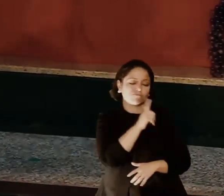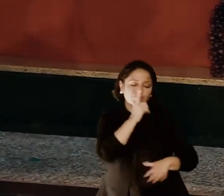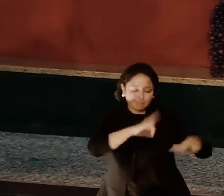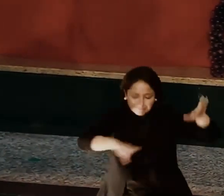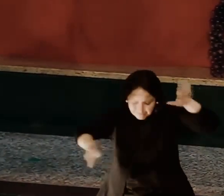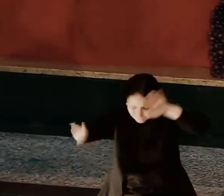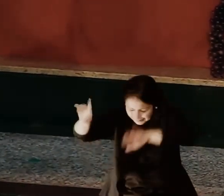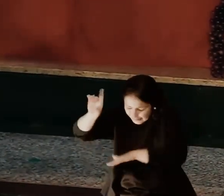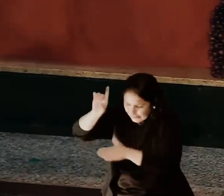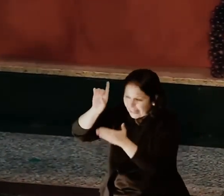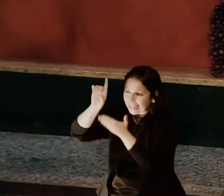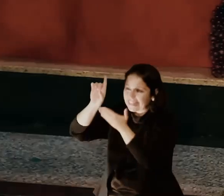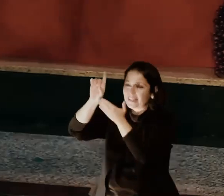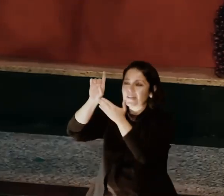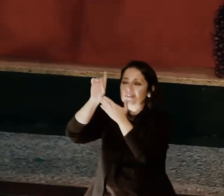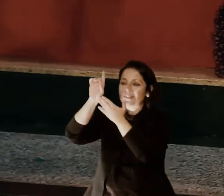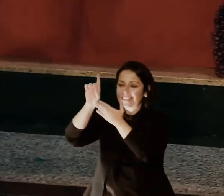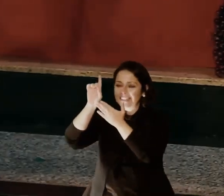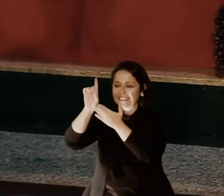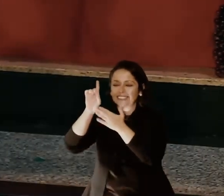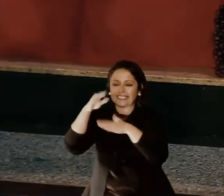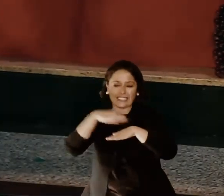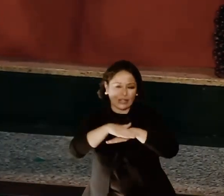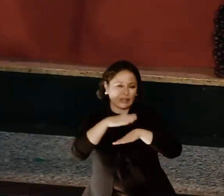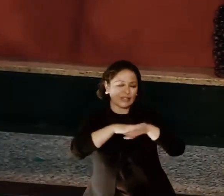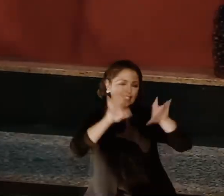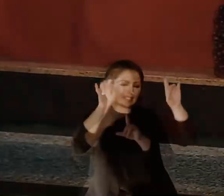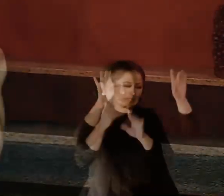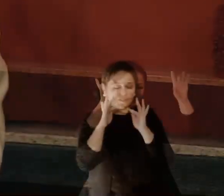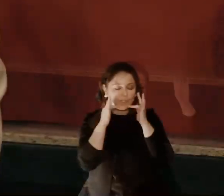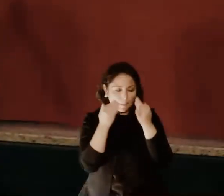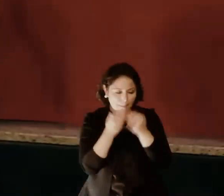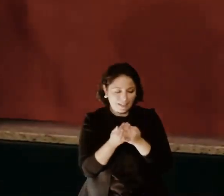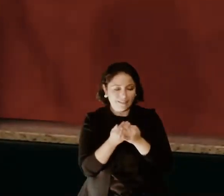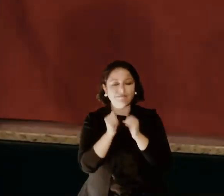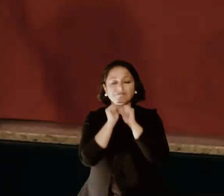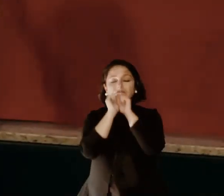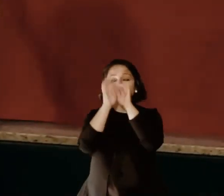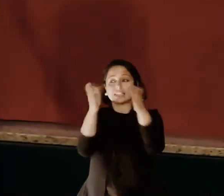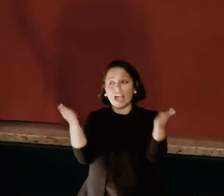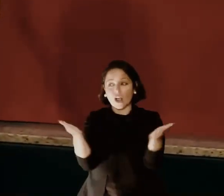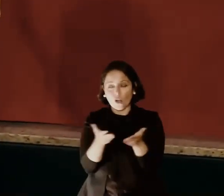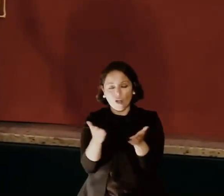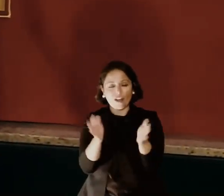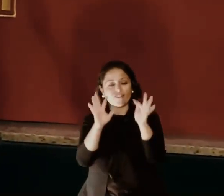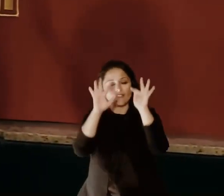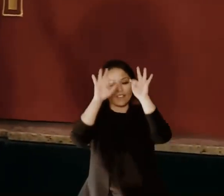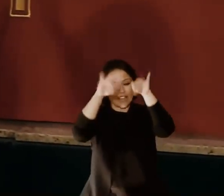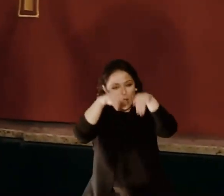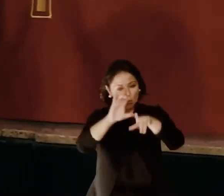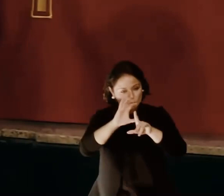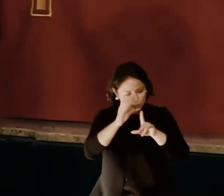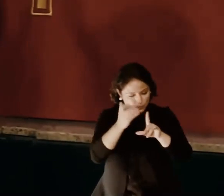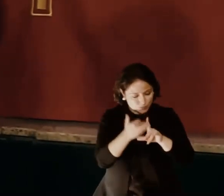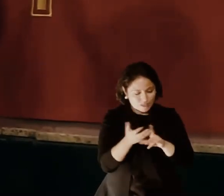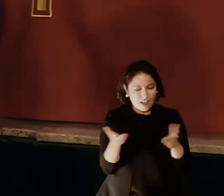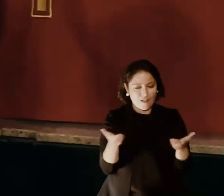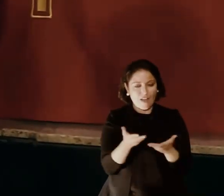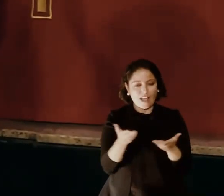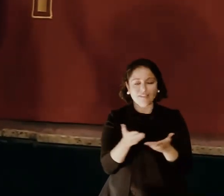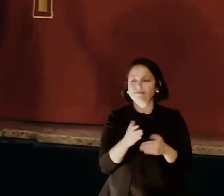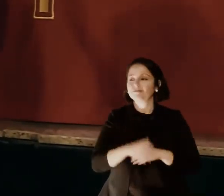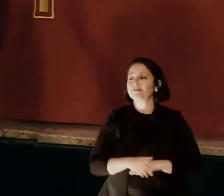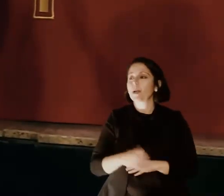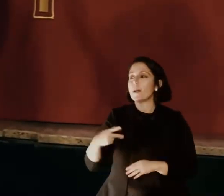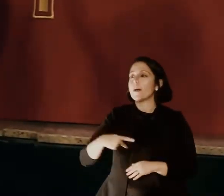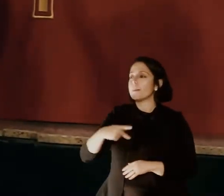adorar na casa do Senhor nessa noite. Amém? Bênção apostólica, culto encerrado na última nota do coral.